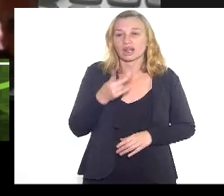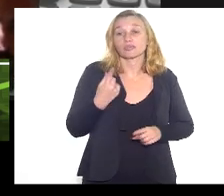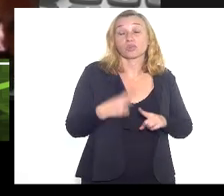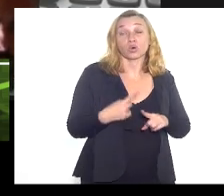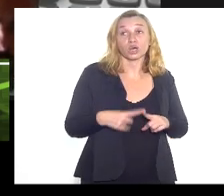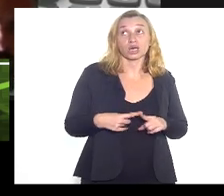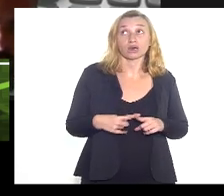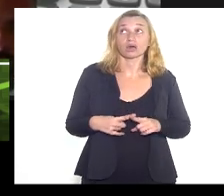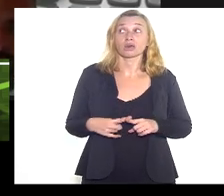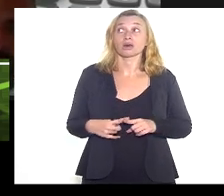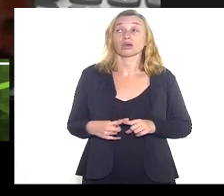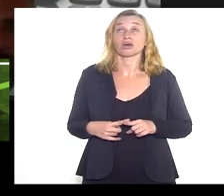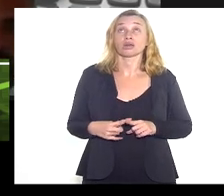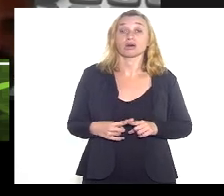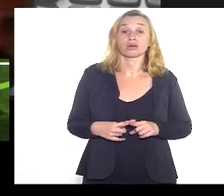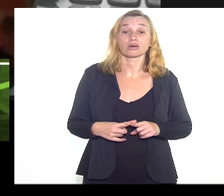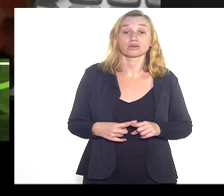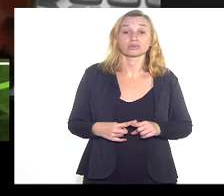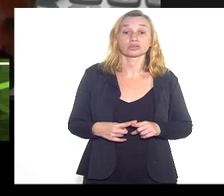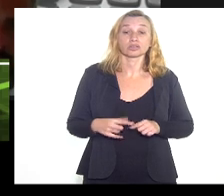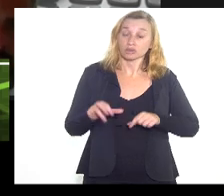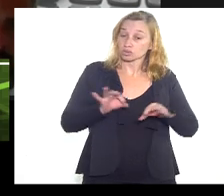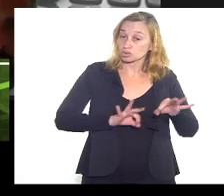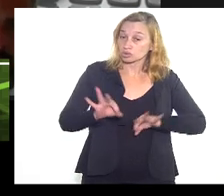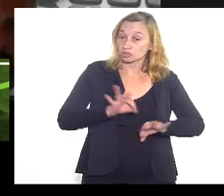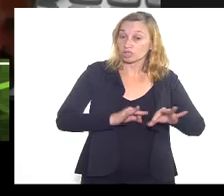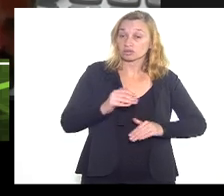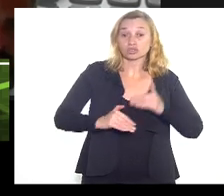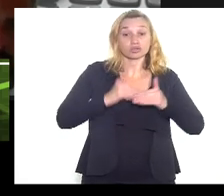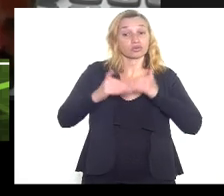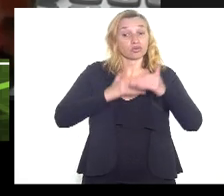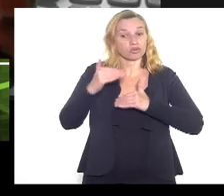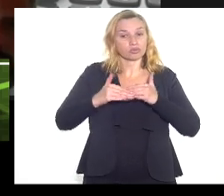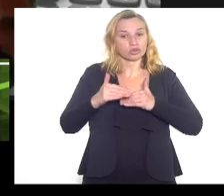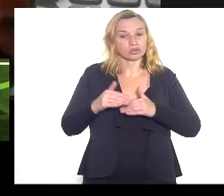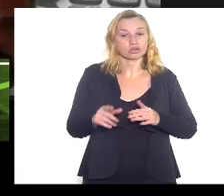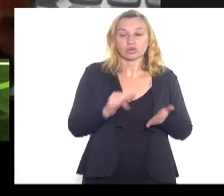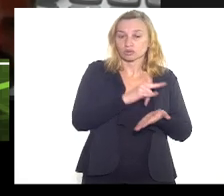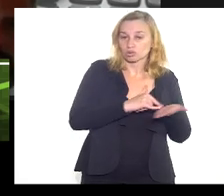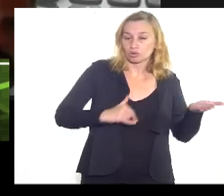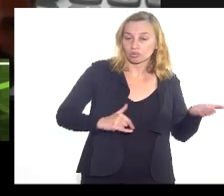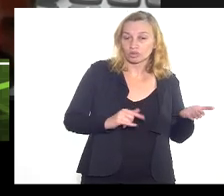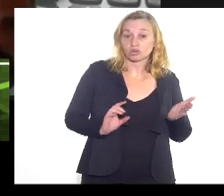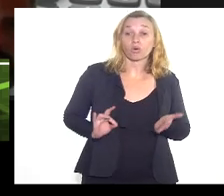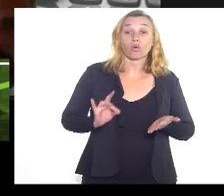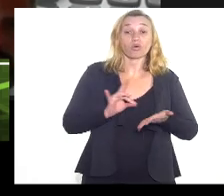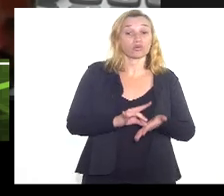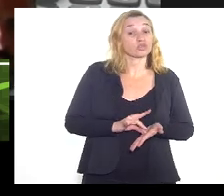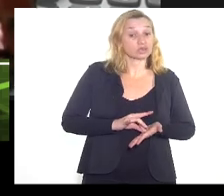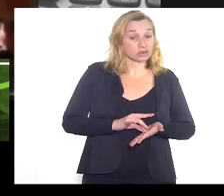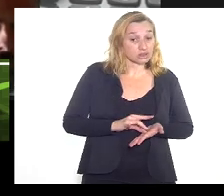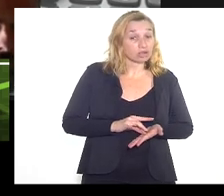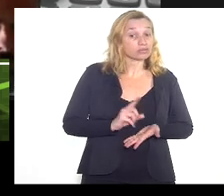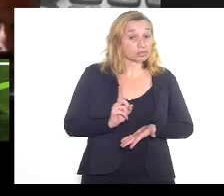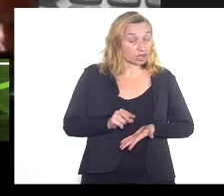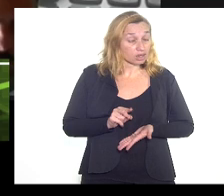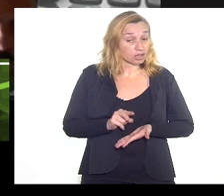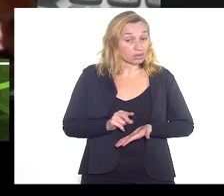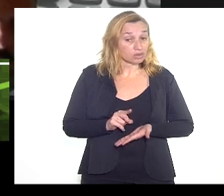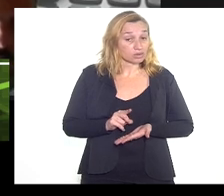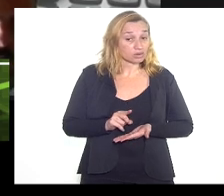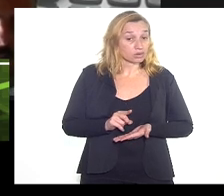porque os planos de desenvolvimento são documentos oficiais, né?